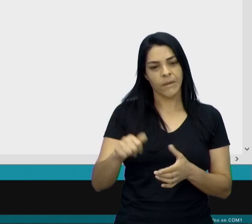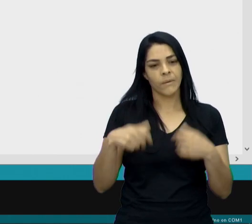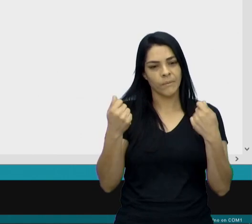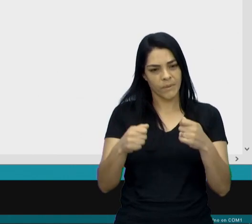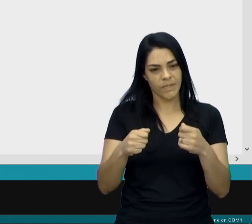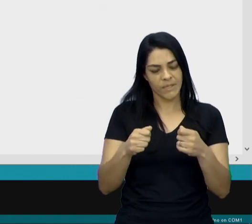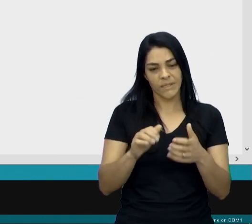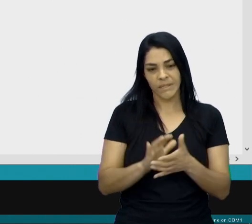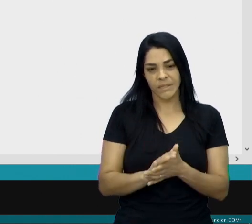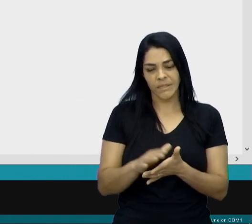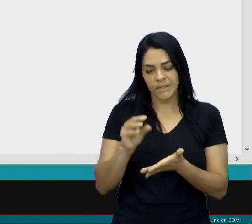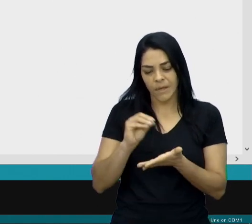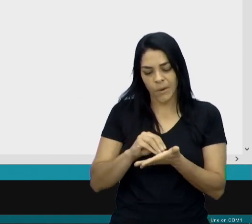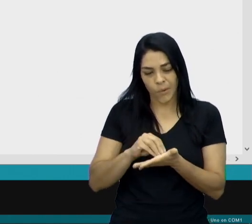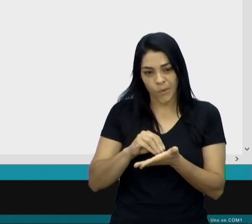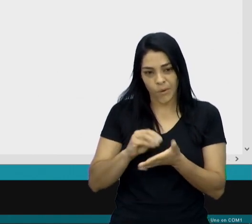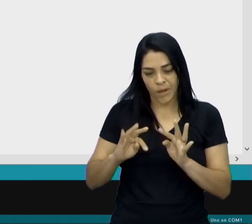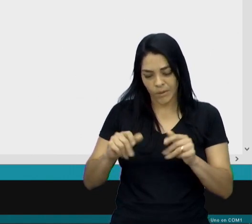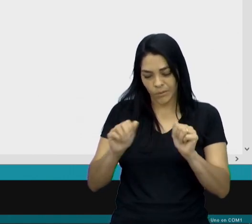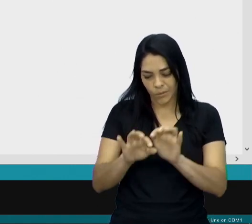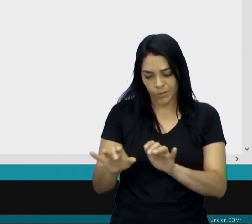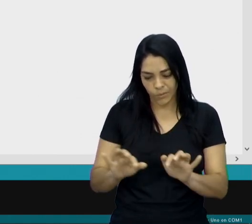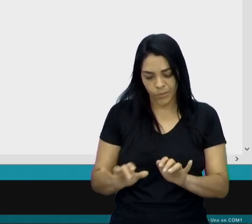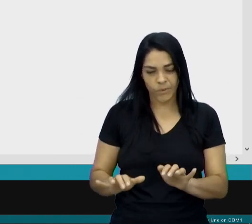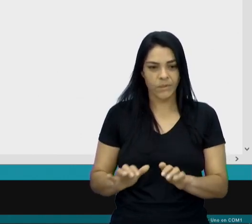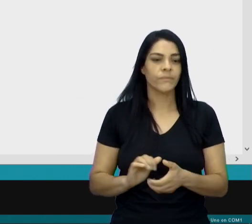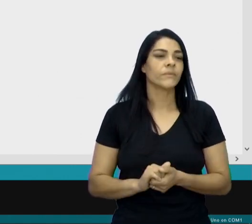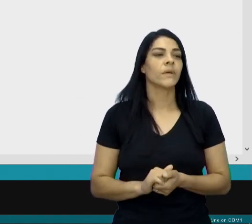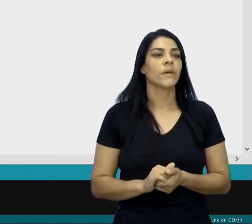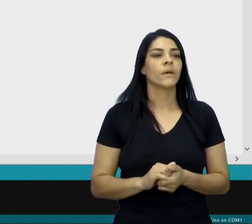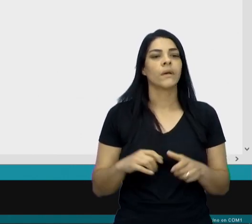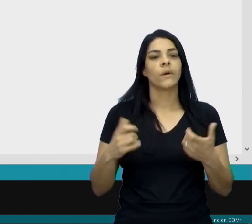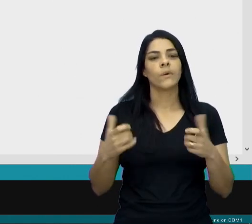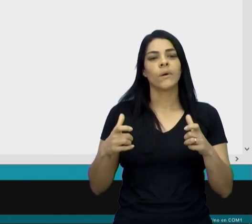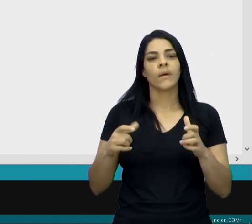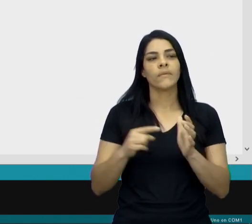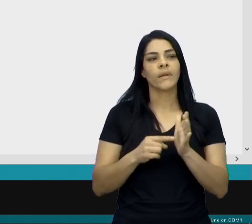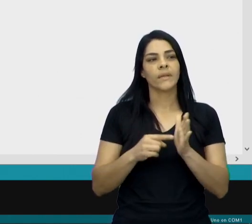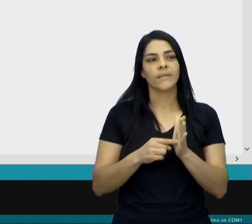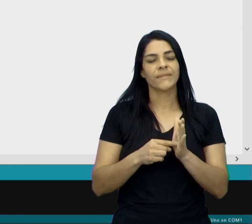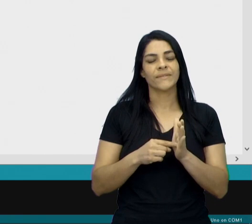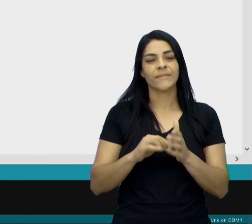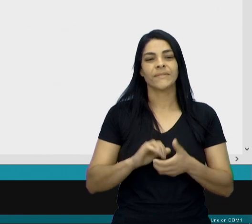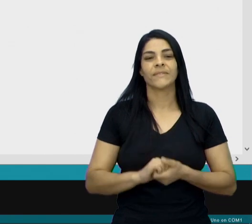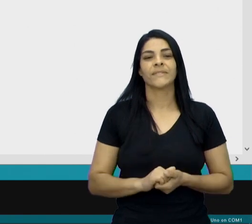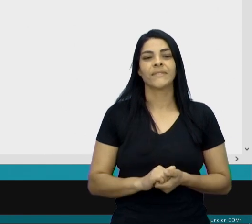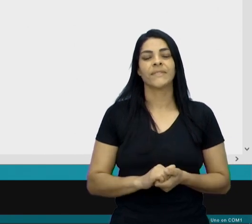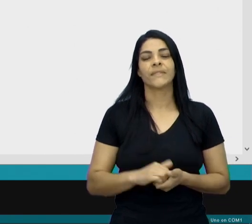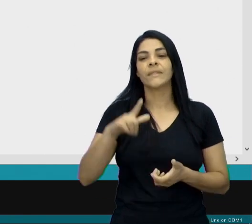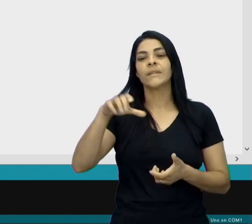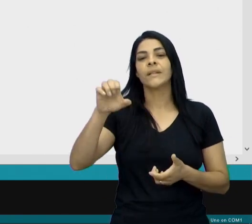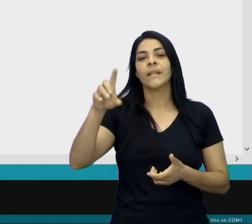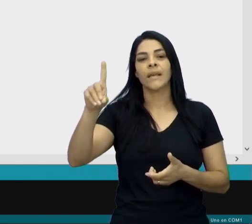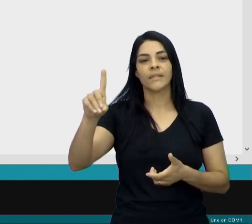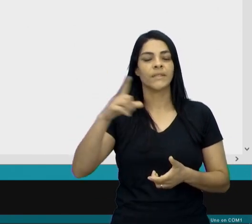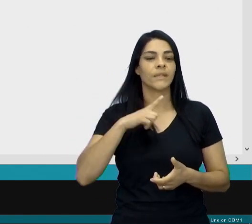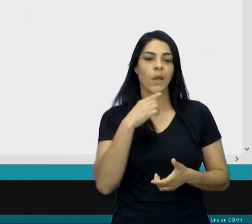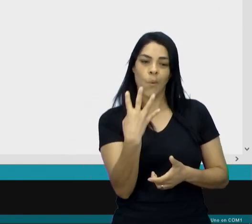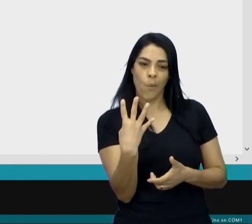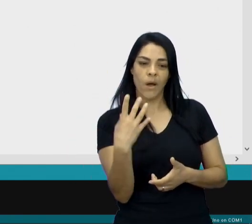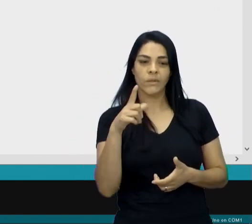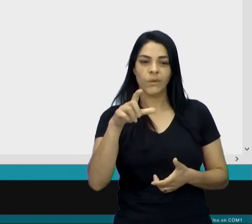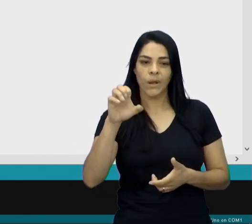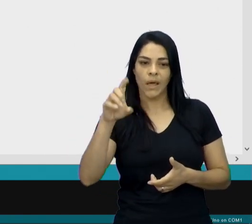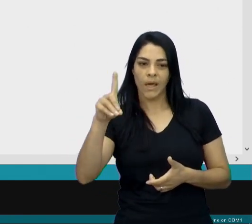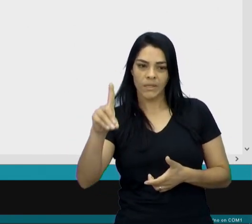para o processador, onde você vai ligar a campainha. Depois eu coloquei aqui onde eu vou ligar os LEDs, ó. Eu tenho quatro LEDs, então